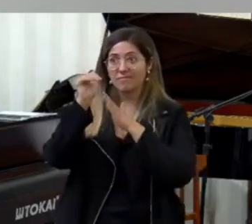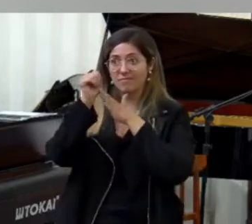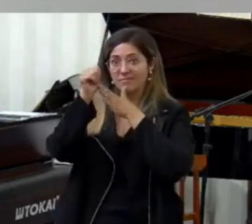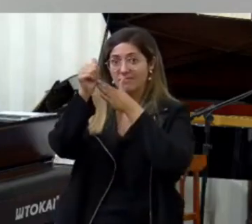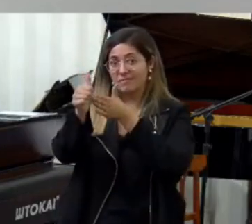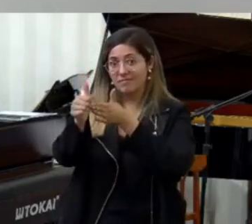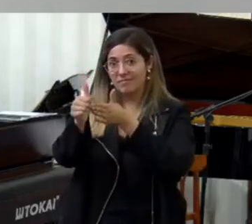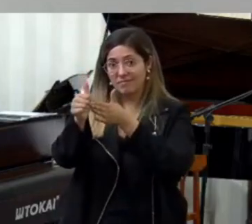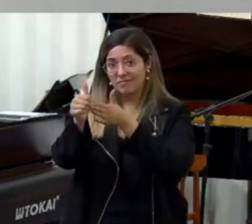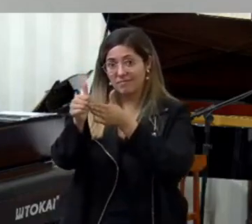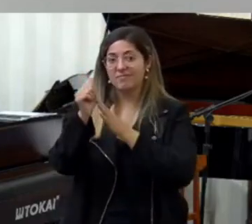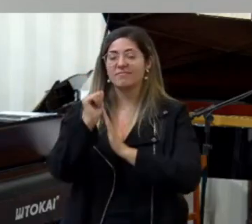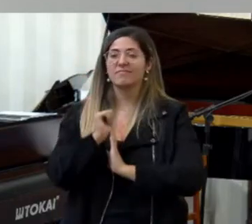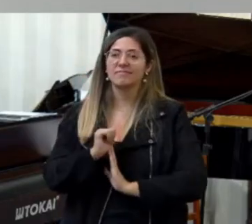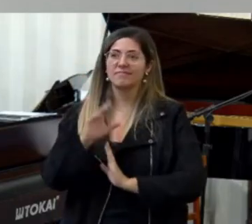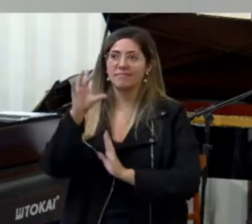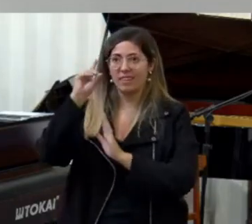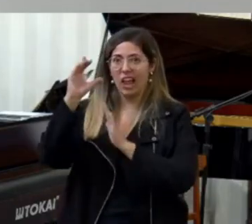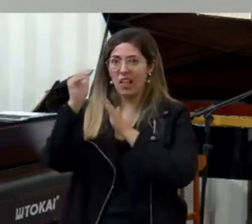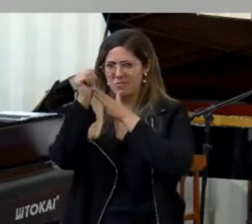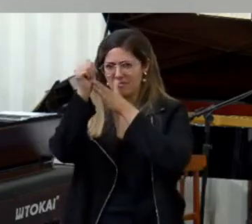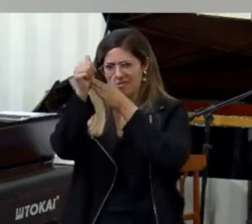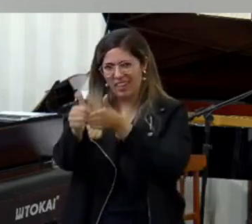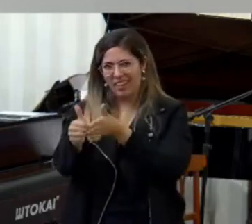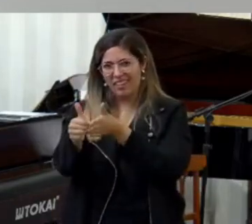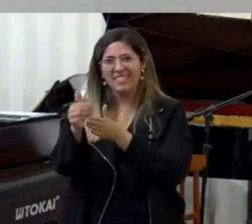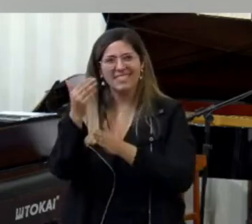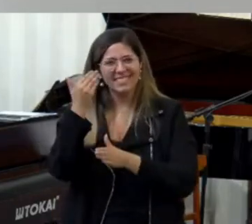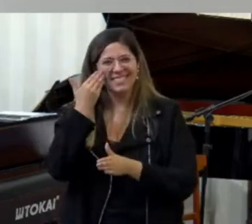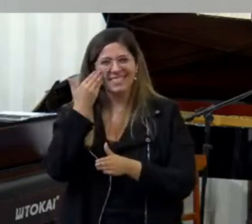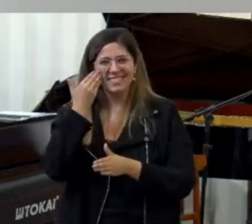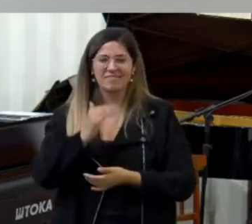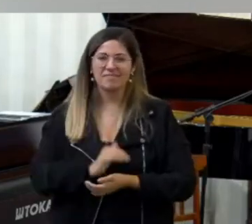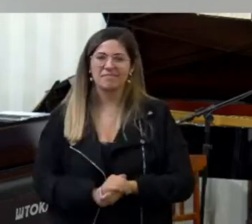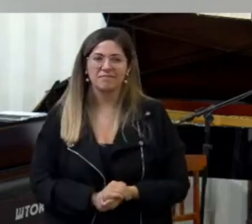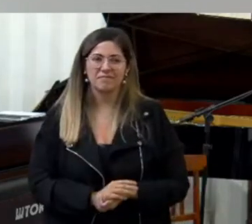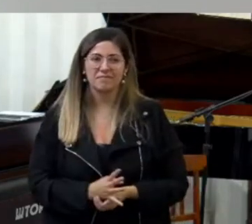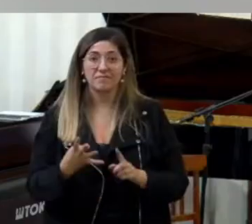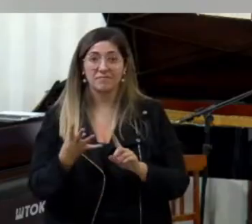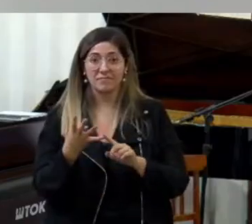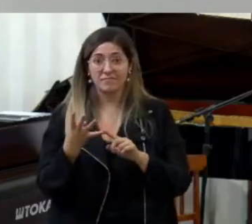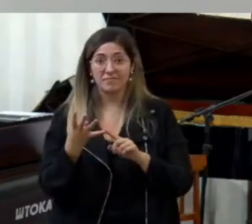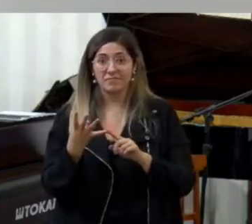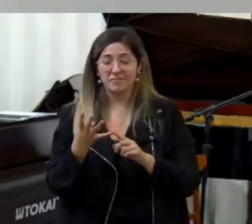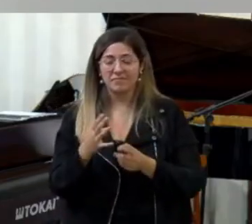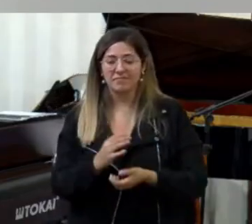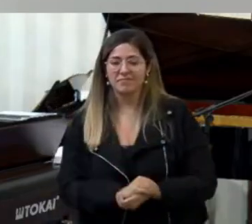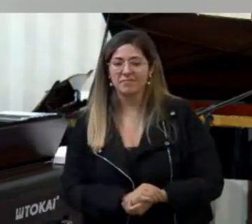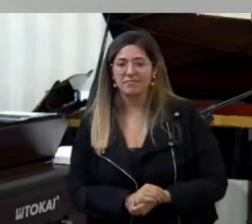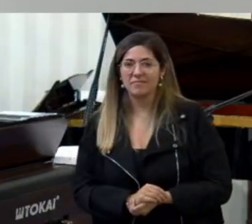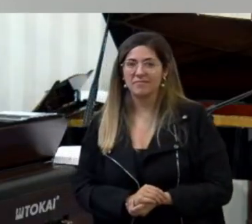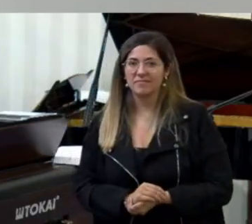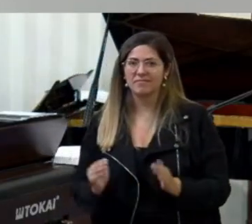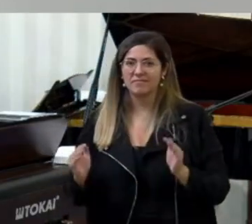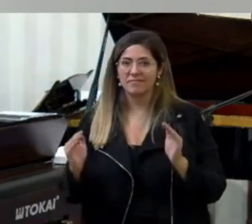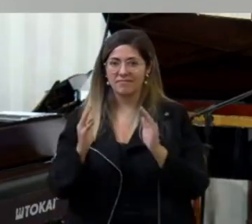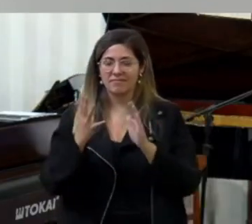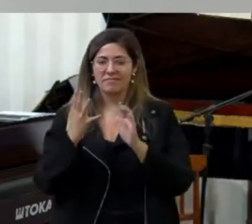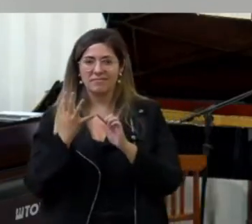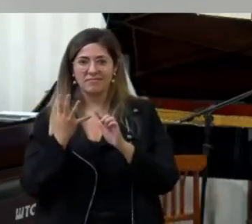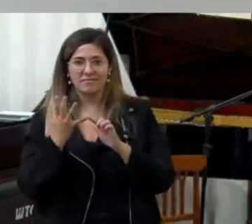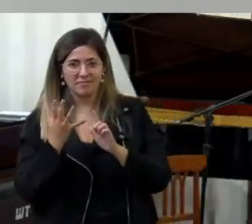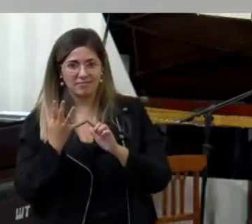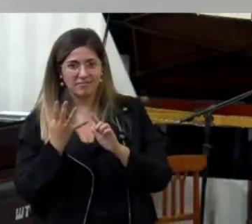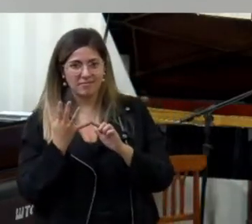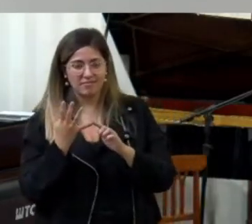também somos guiados por Deus. Por conta disso, meus irmãos, levemos para as nossas casas algumas